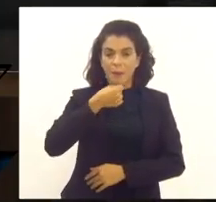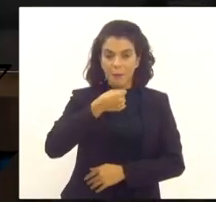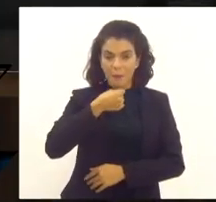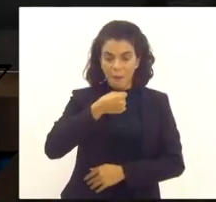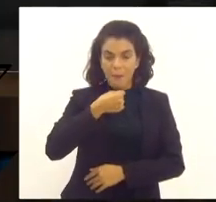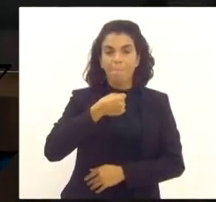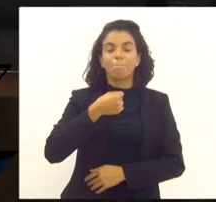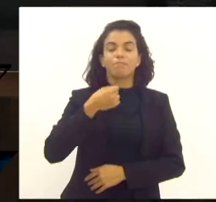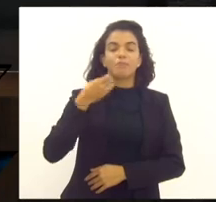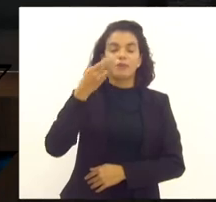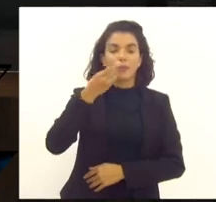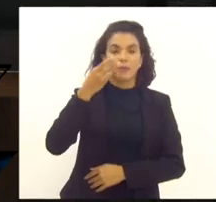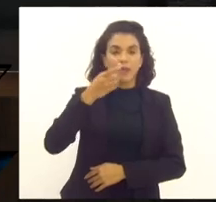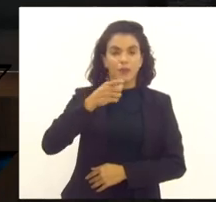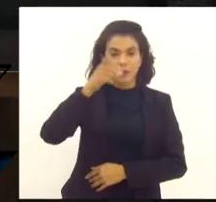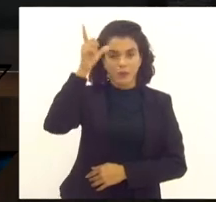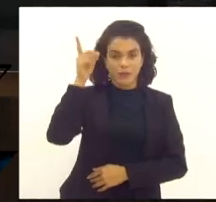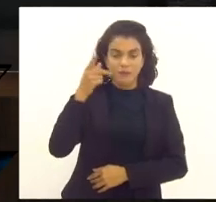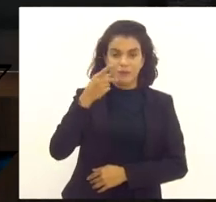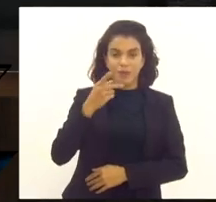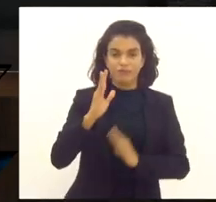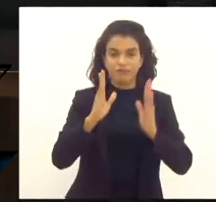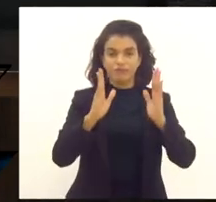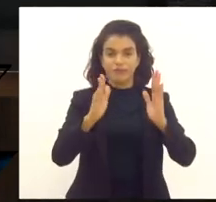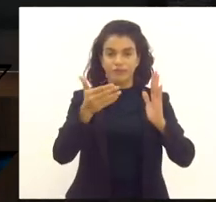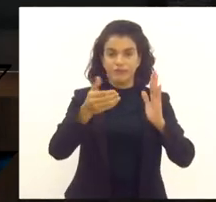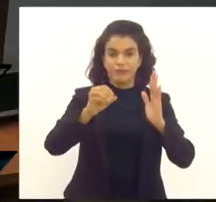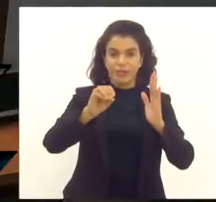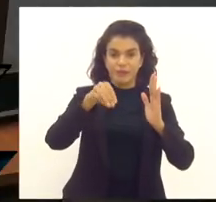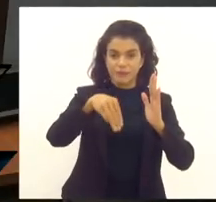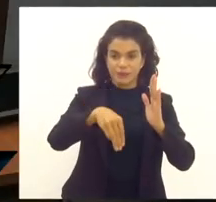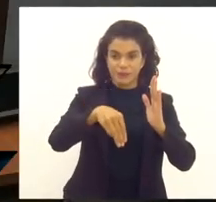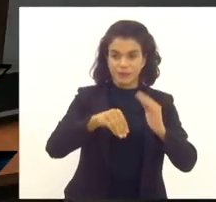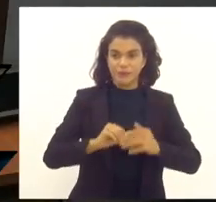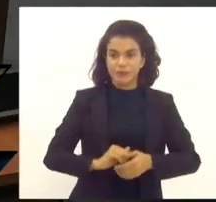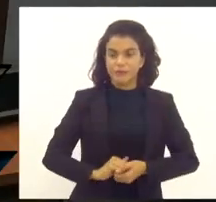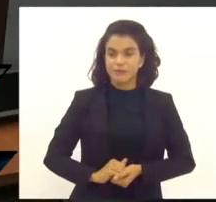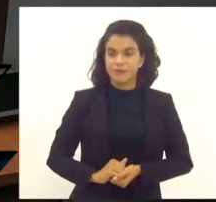é o nome da Luís Paulo que dispõe de 10 minutos